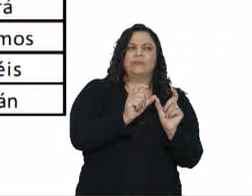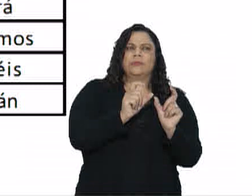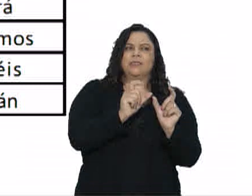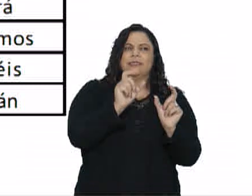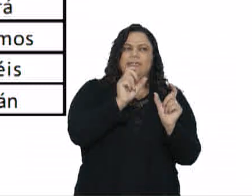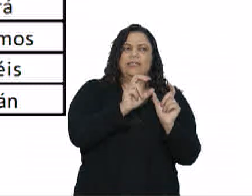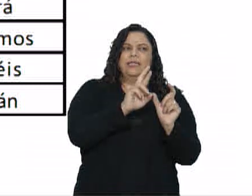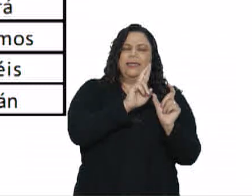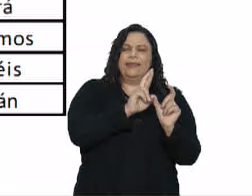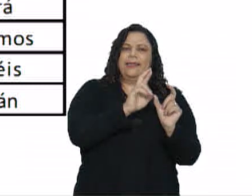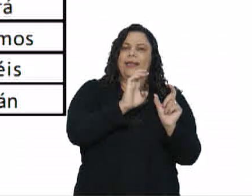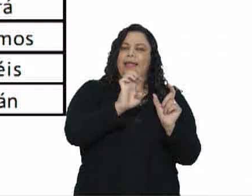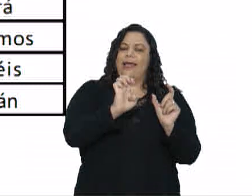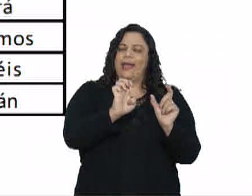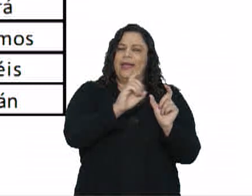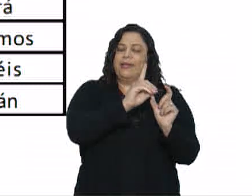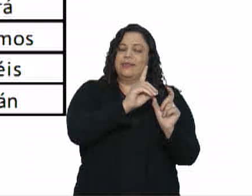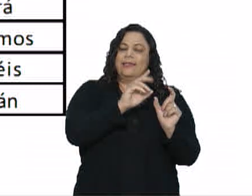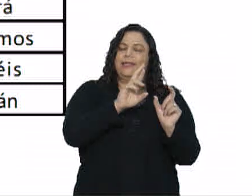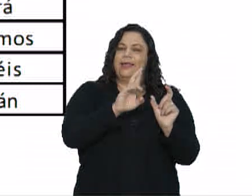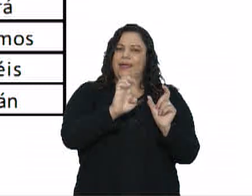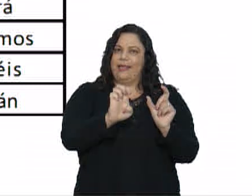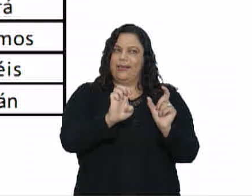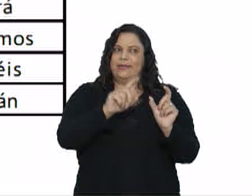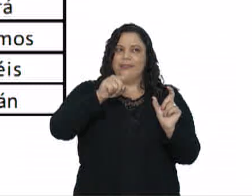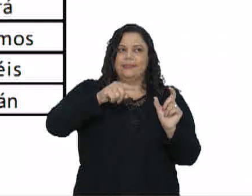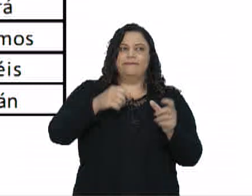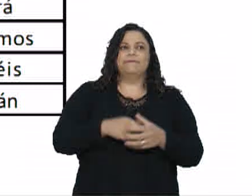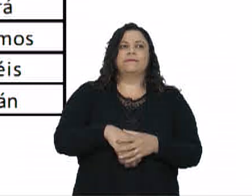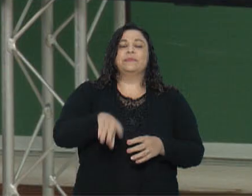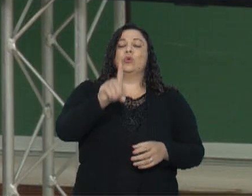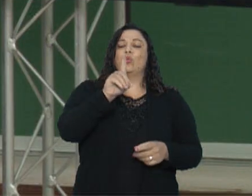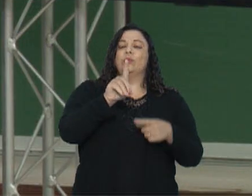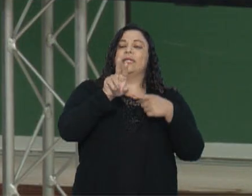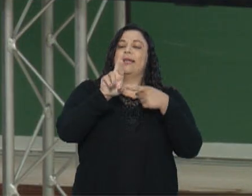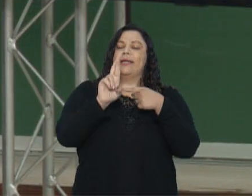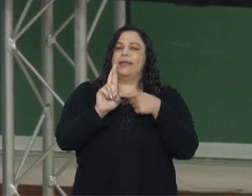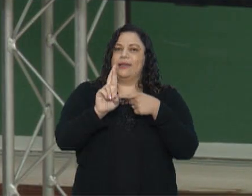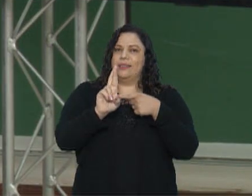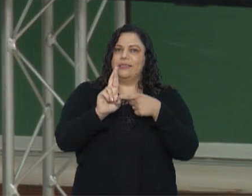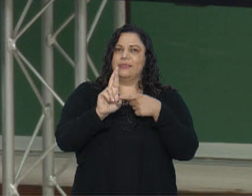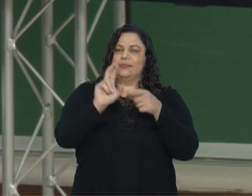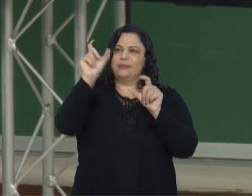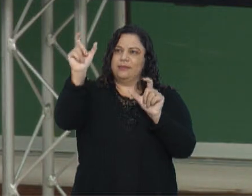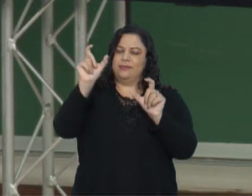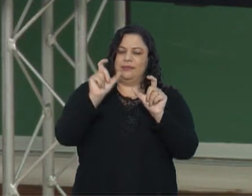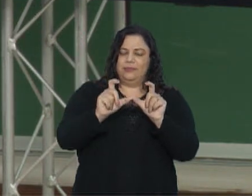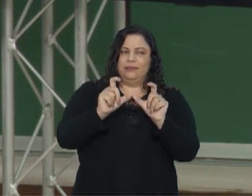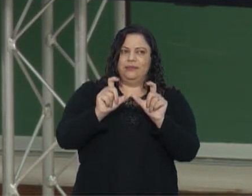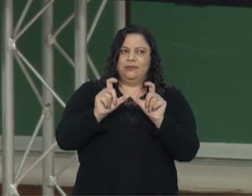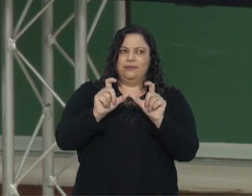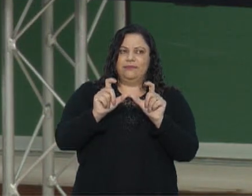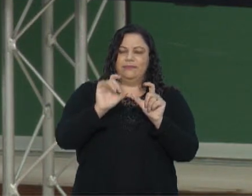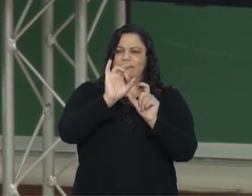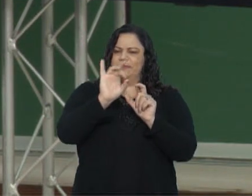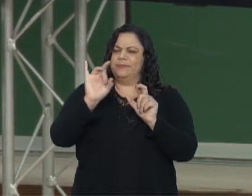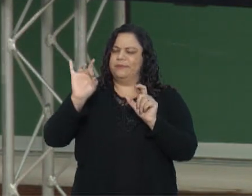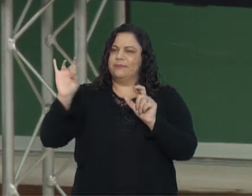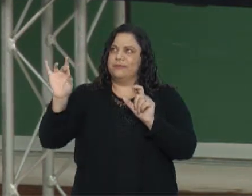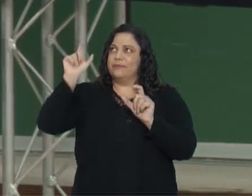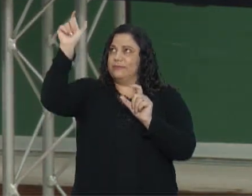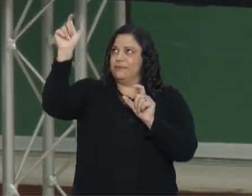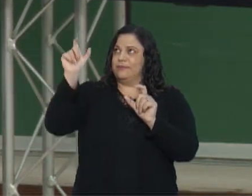olha a raiz do verbo ven. Acrescentamos um dr e as terminações para cada pronome pessoal